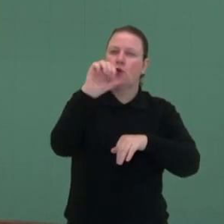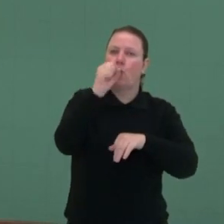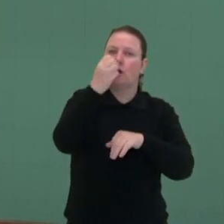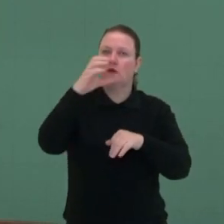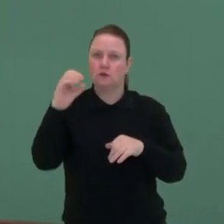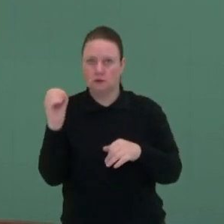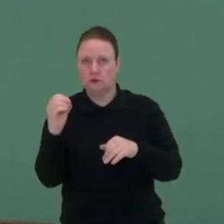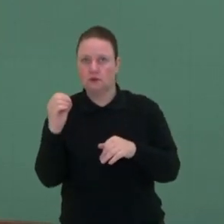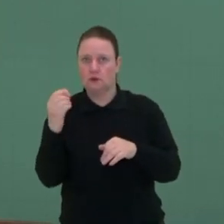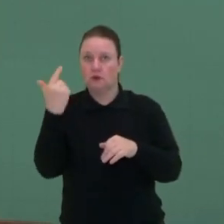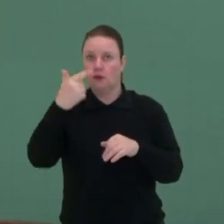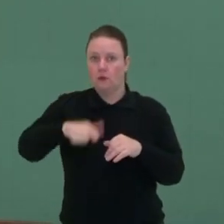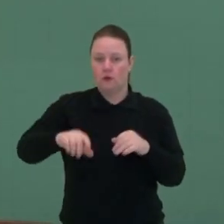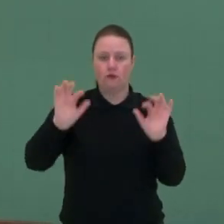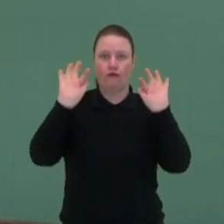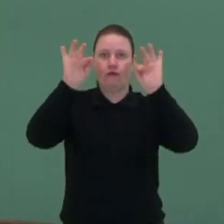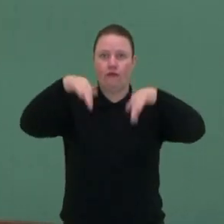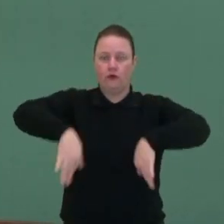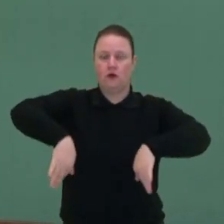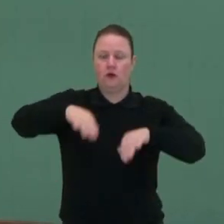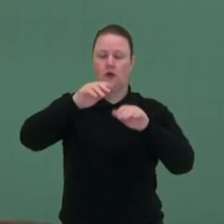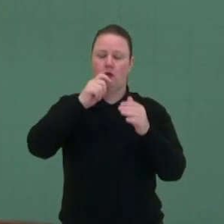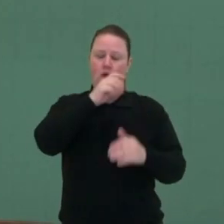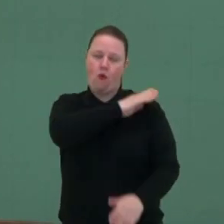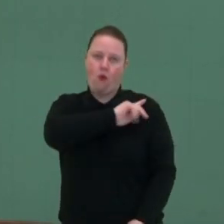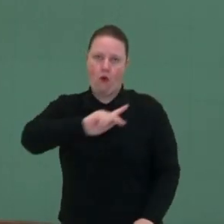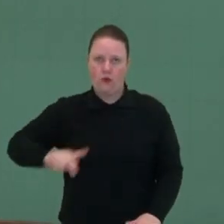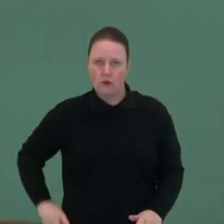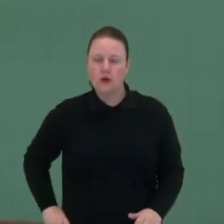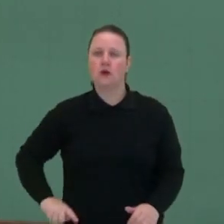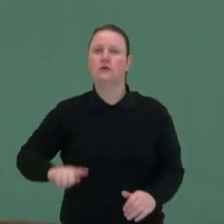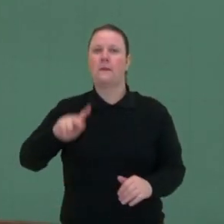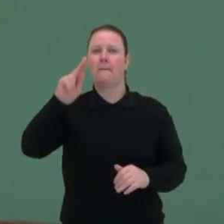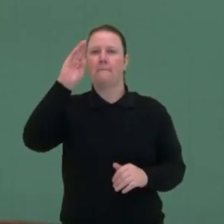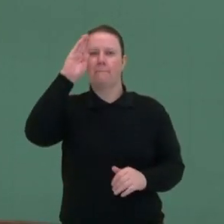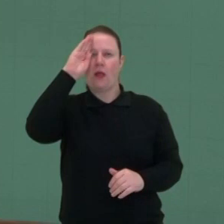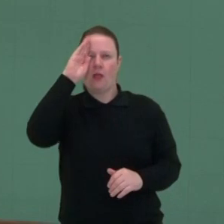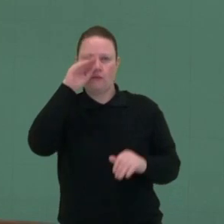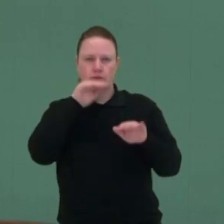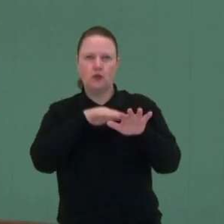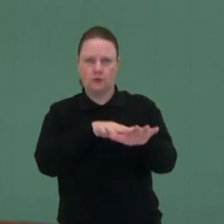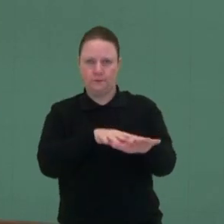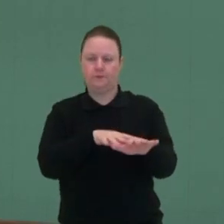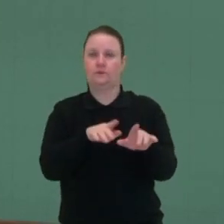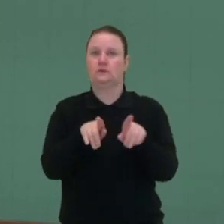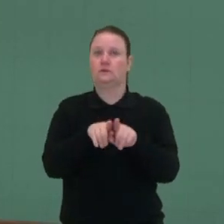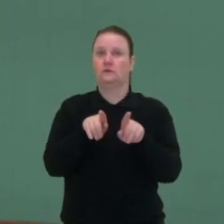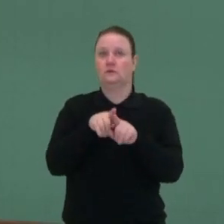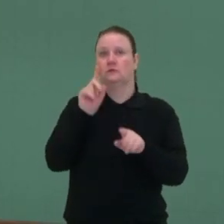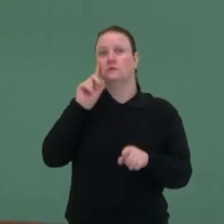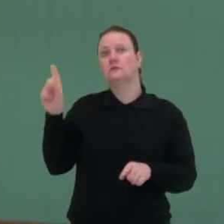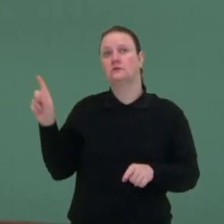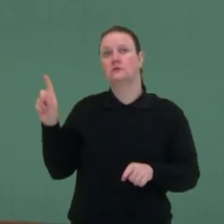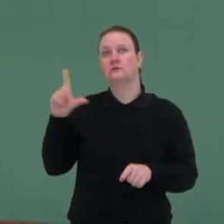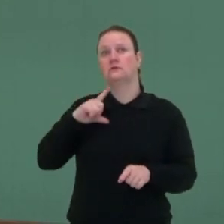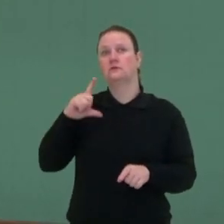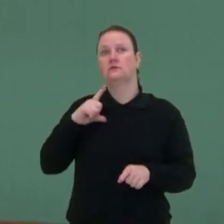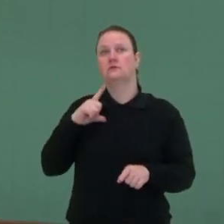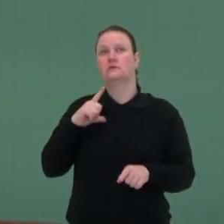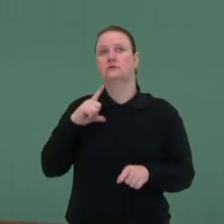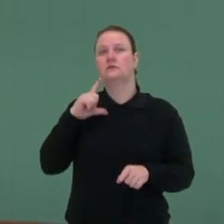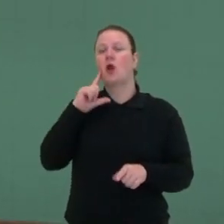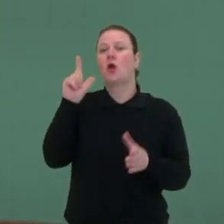governo militar. E aqui, como destaque para você, esta pequena cédula eleitoral. Este